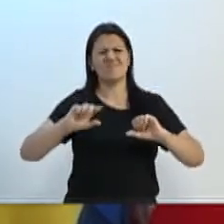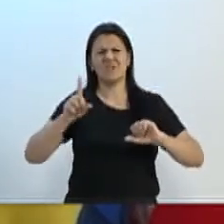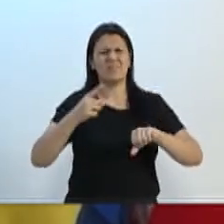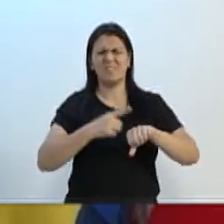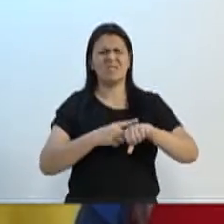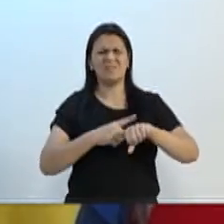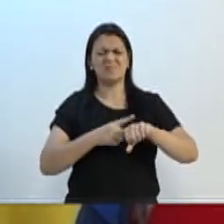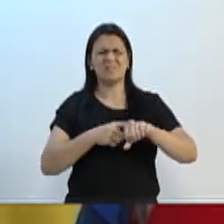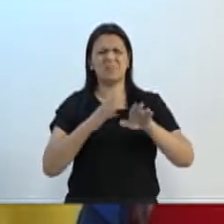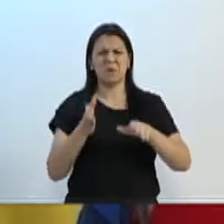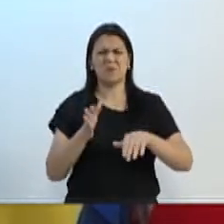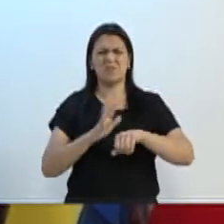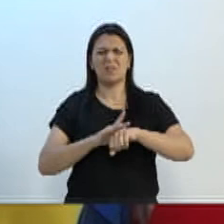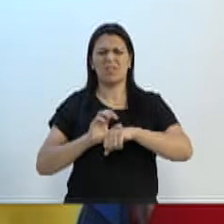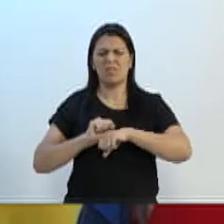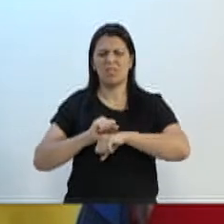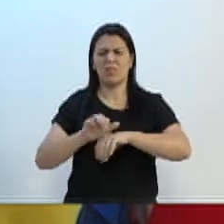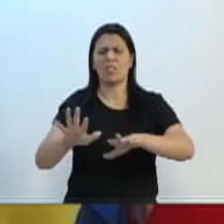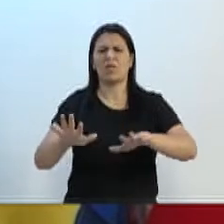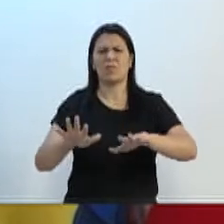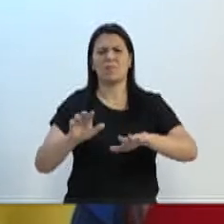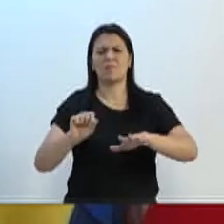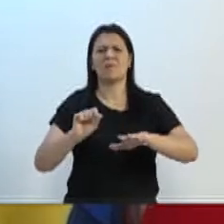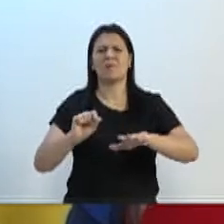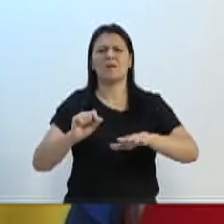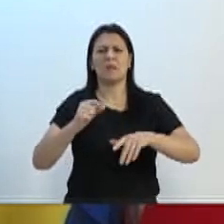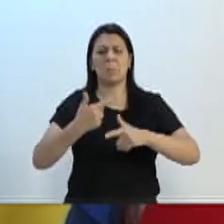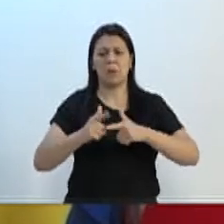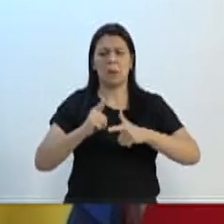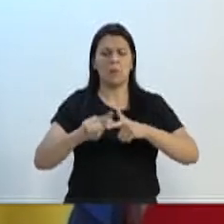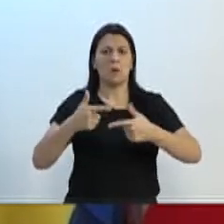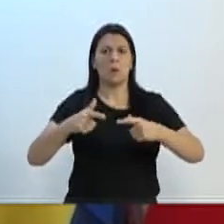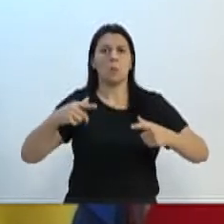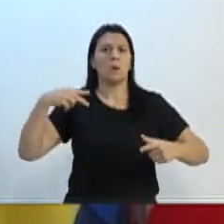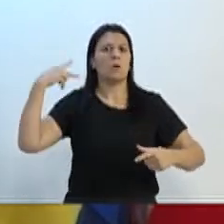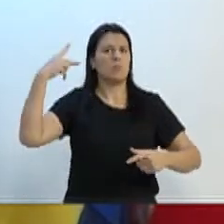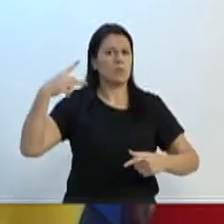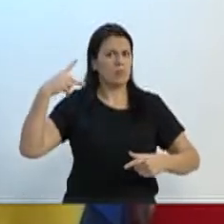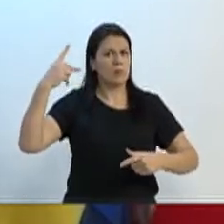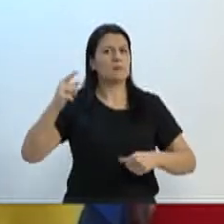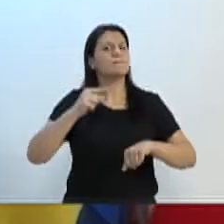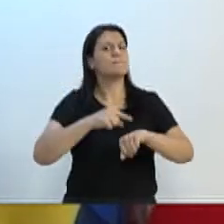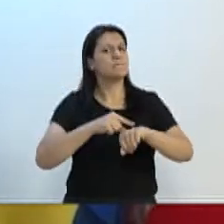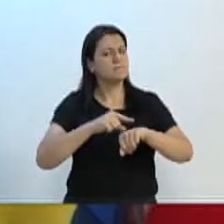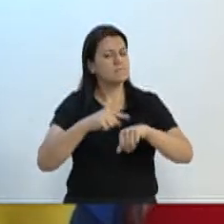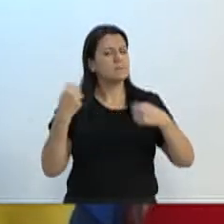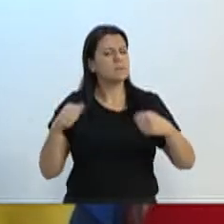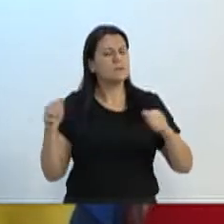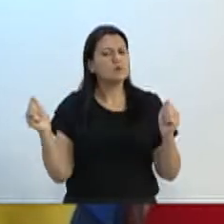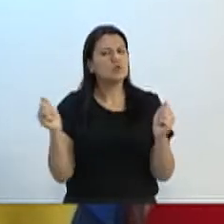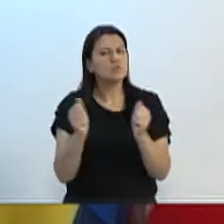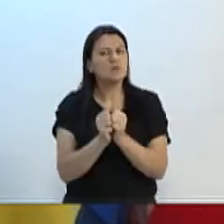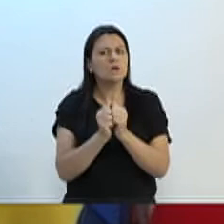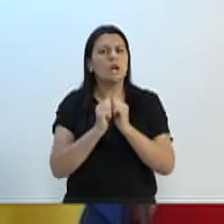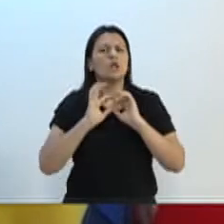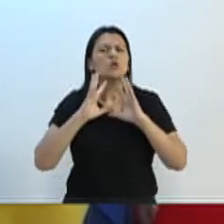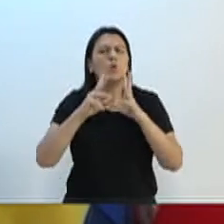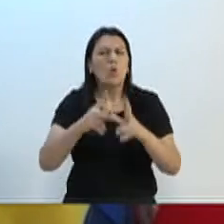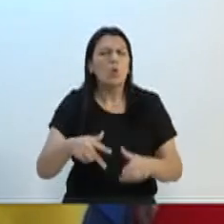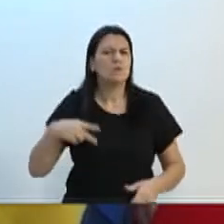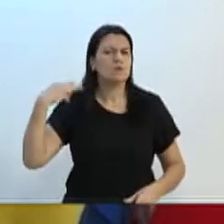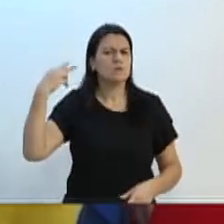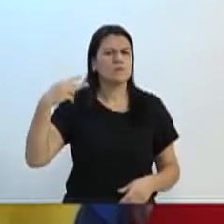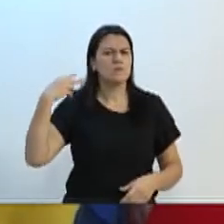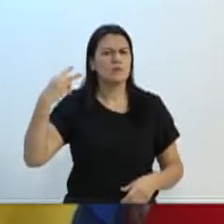no meio de uma pandemia, da gente ampliar os problemas políticos que a gente tem. Eu acho que, nesse momento, a gente tem que juntar todos os colegas, todos os